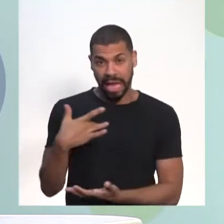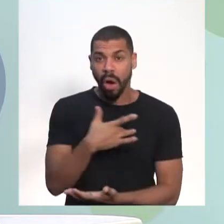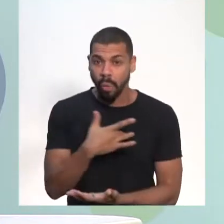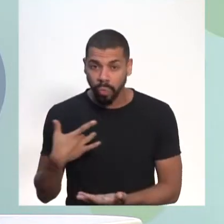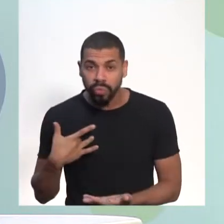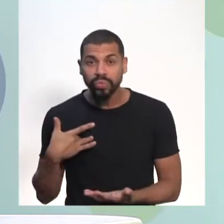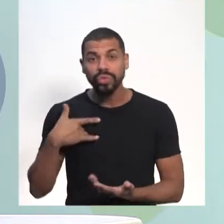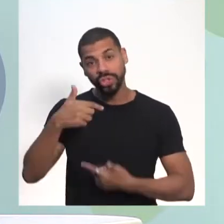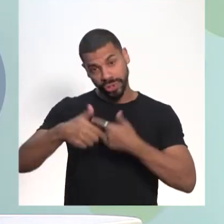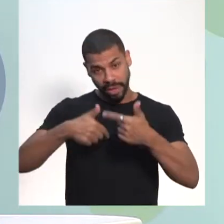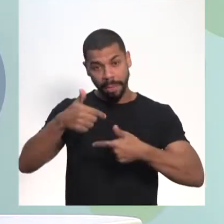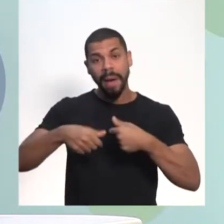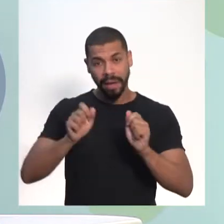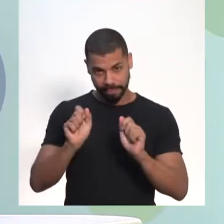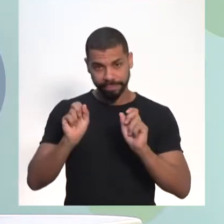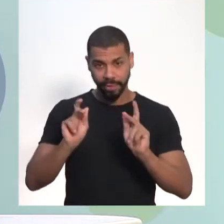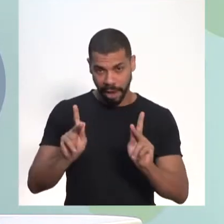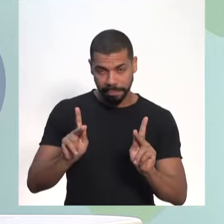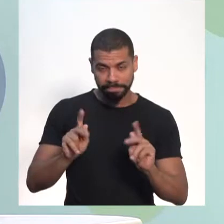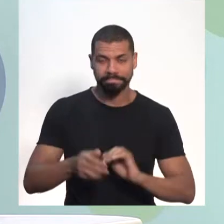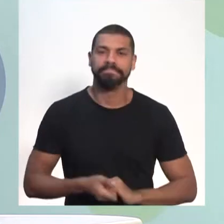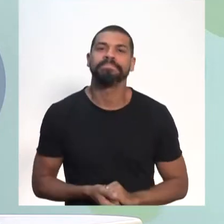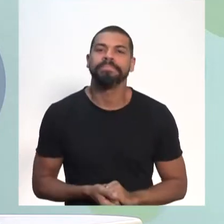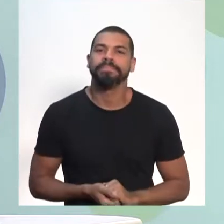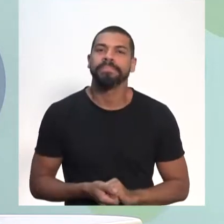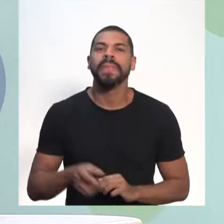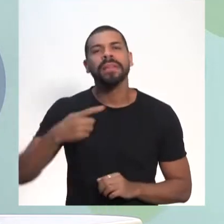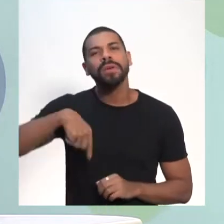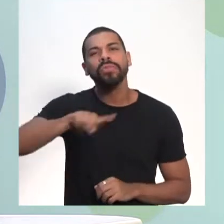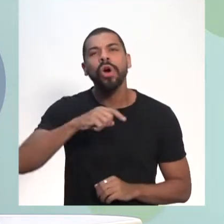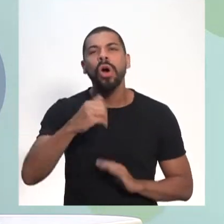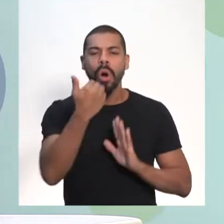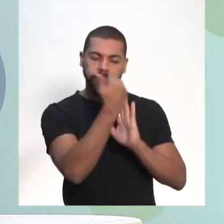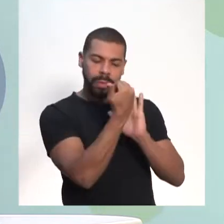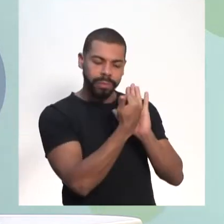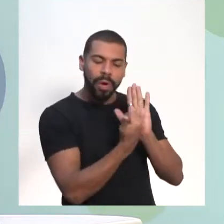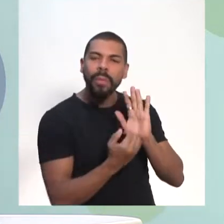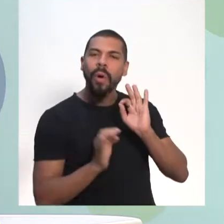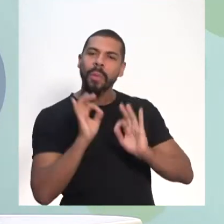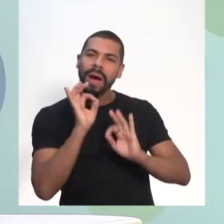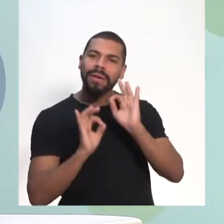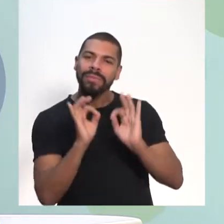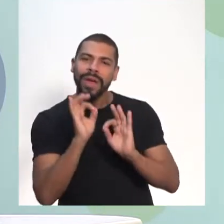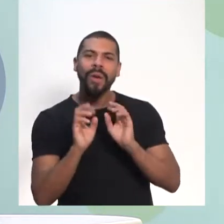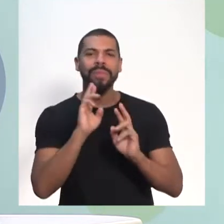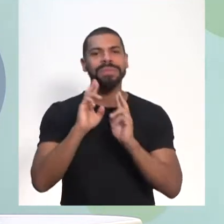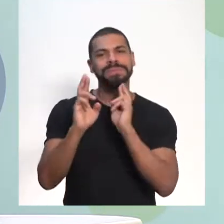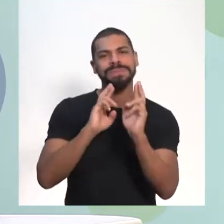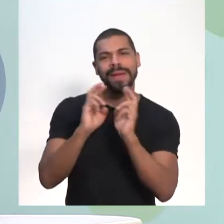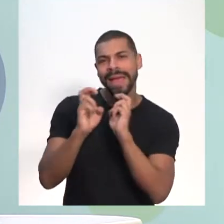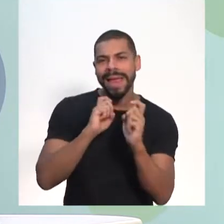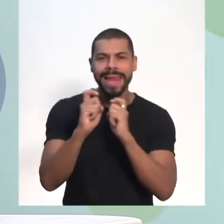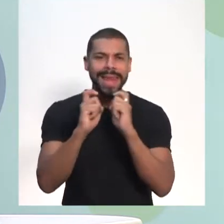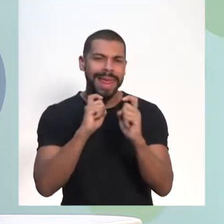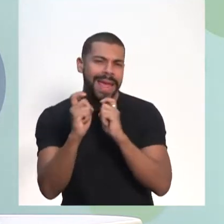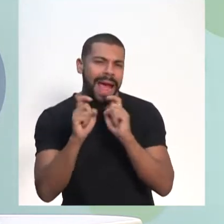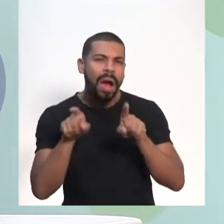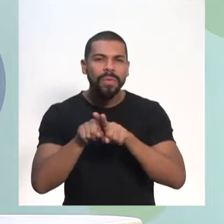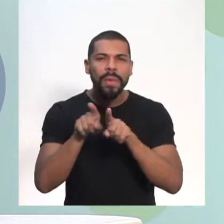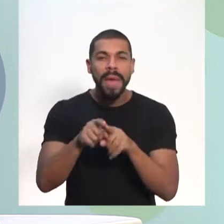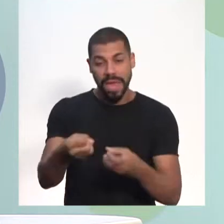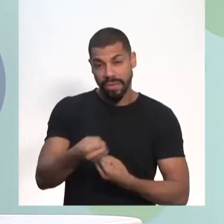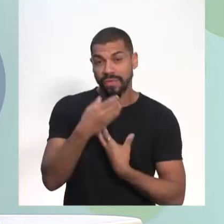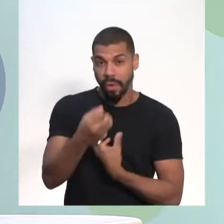de trabalho e tudo mais. Tá? Então, nós organizamos uma ATPC para essa semana, que é uma ATPC até um pouco mais